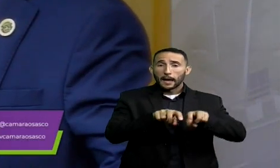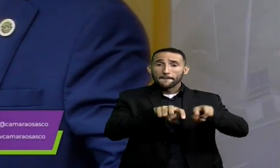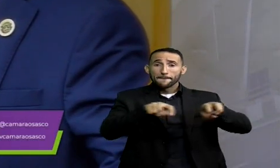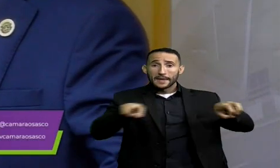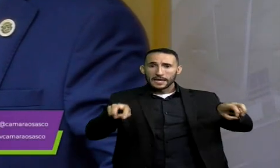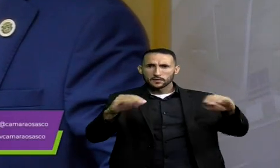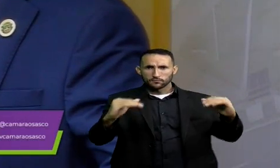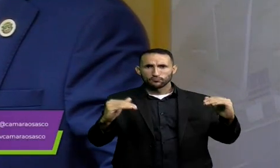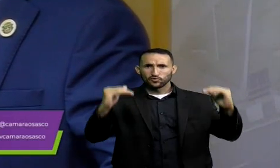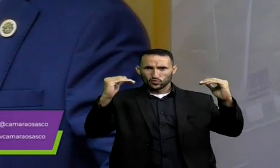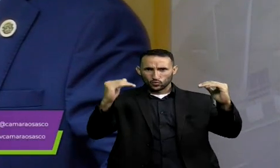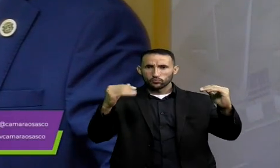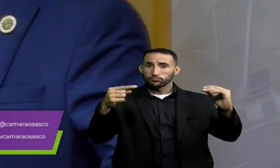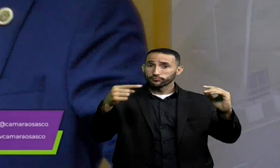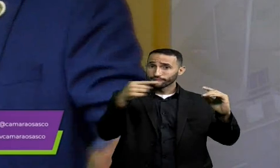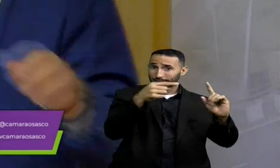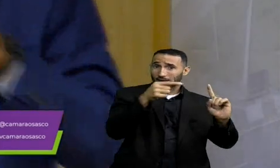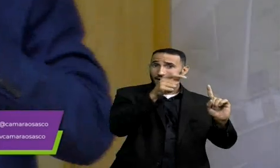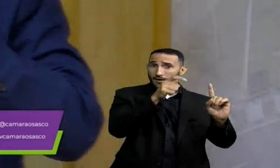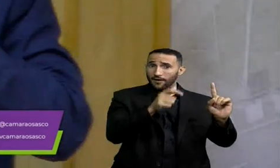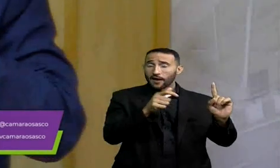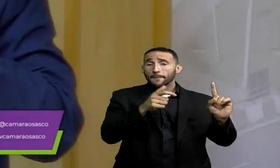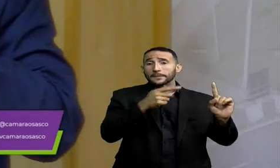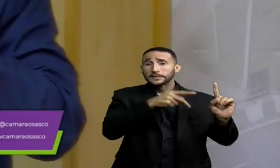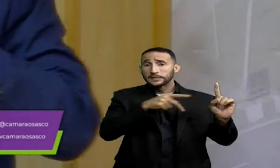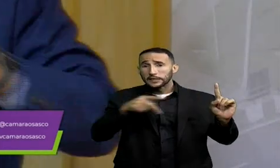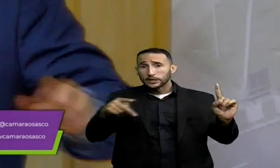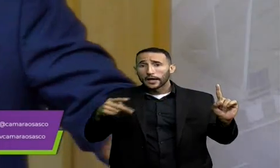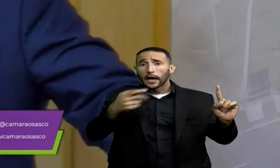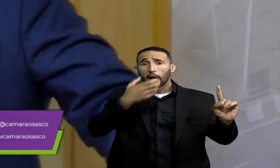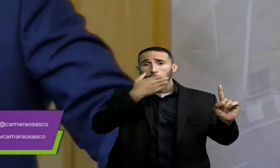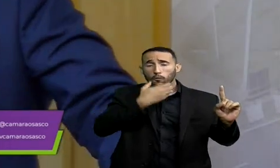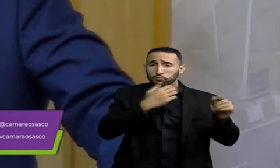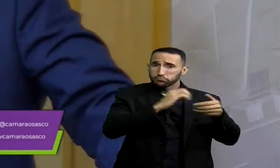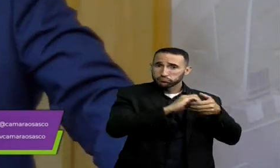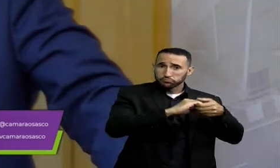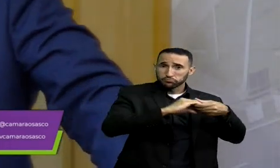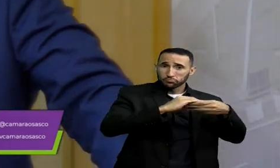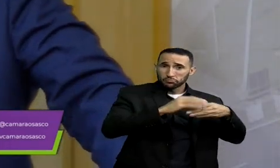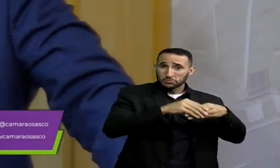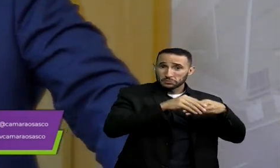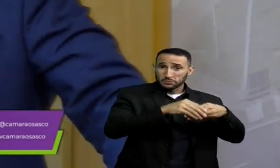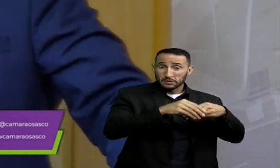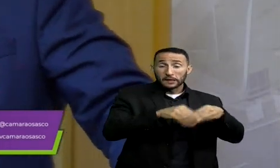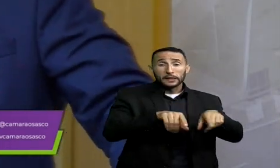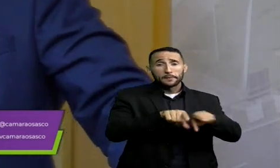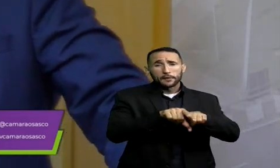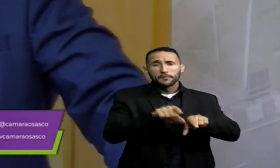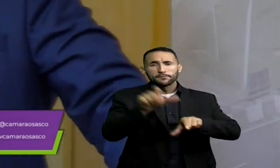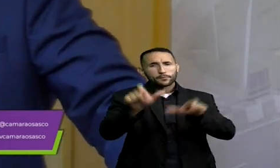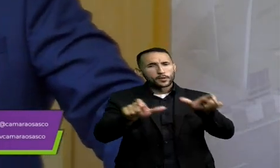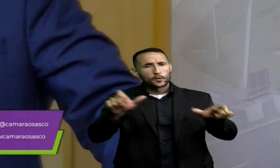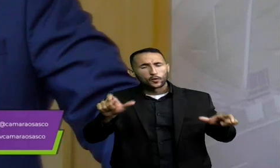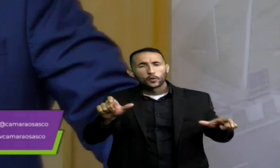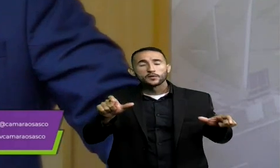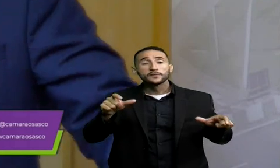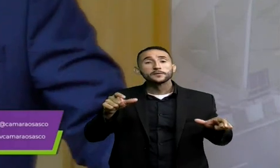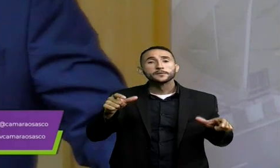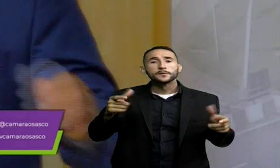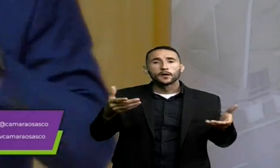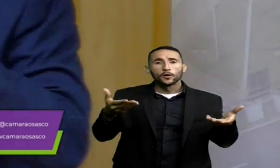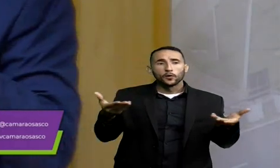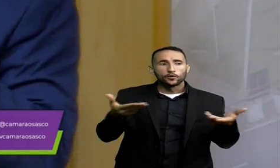Carmo bassos quero saudar também os nobes pares aqui em nome do nobre Vereador Zé Carlos